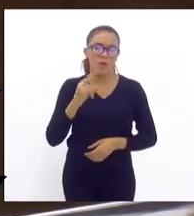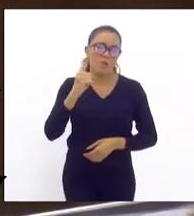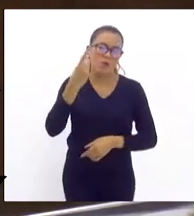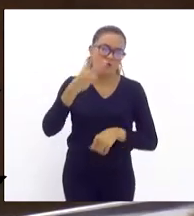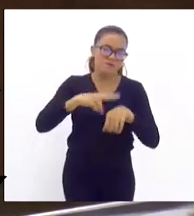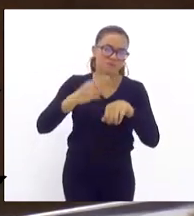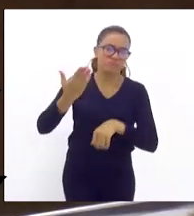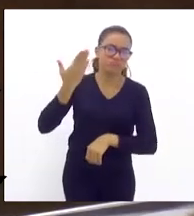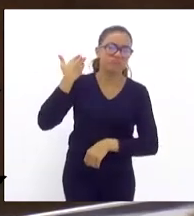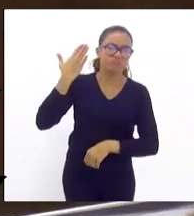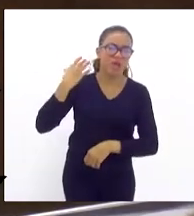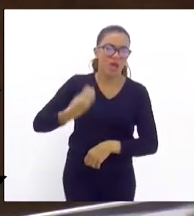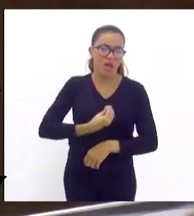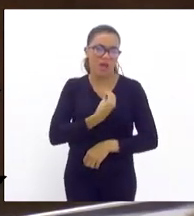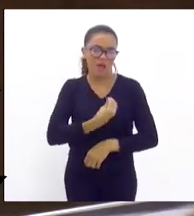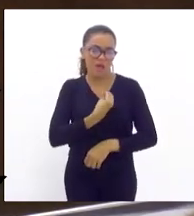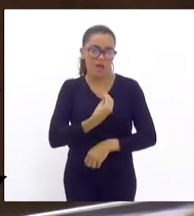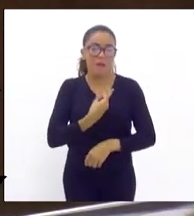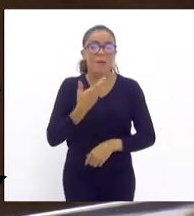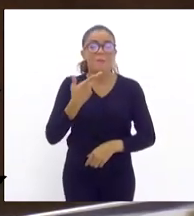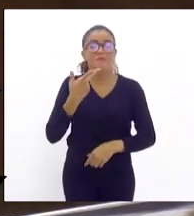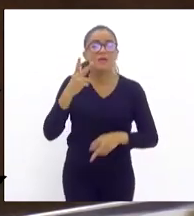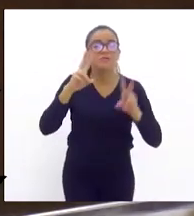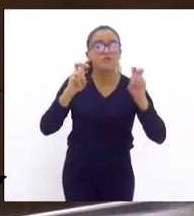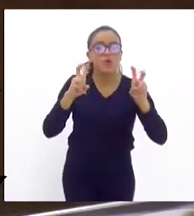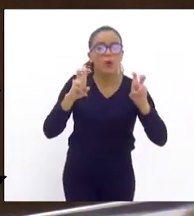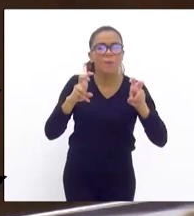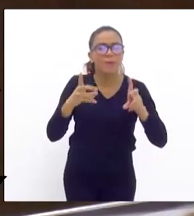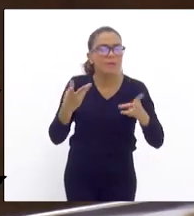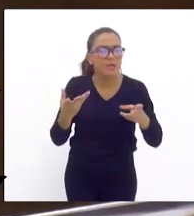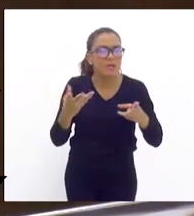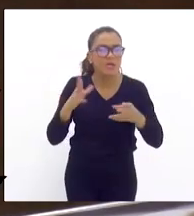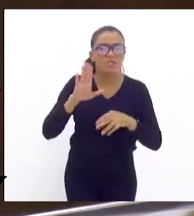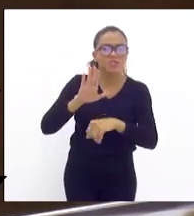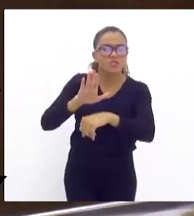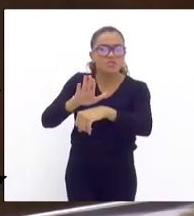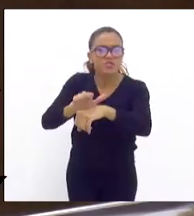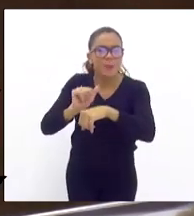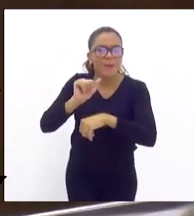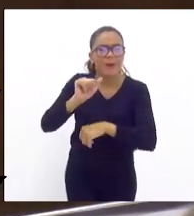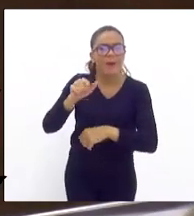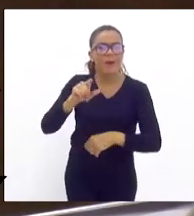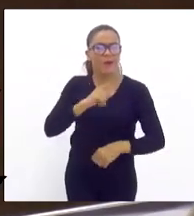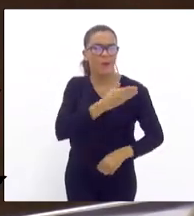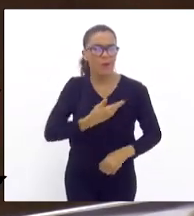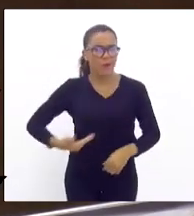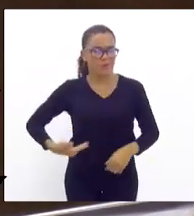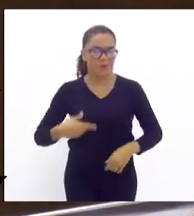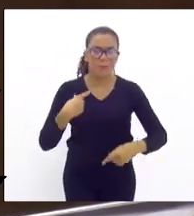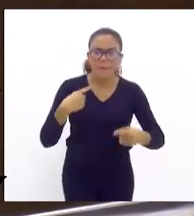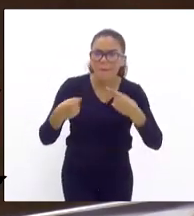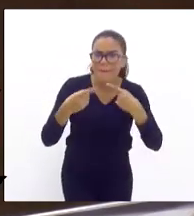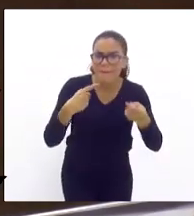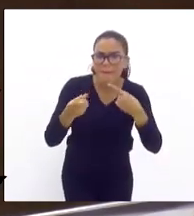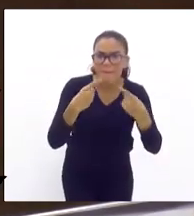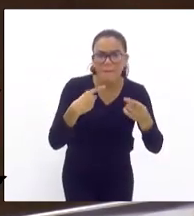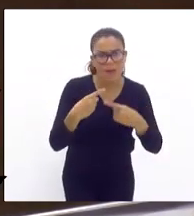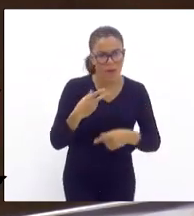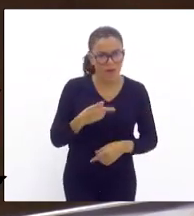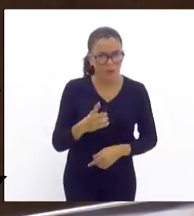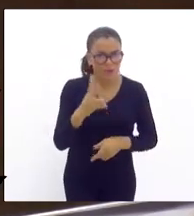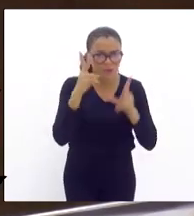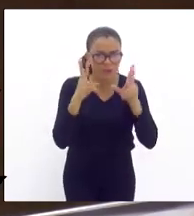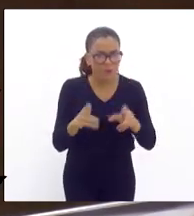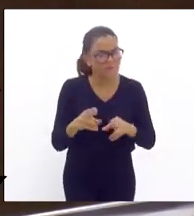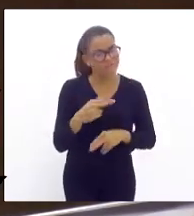trazer à população a responsabilidade disso, chamar o governo para conversa, porque não pode continuar do jeito que está.